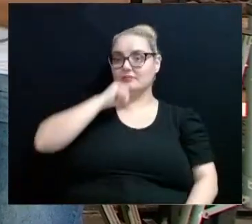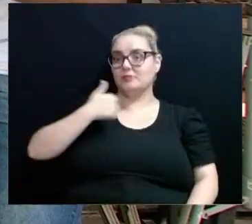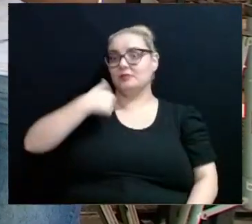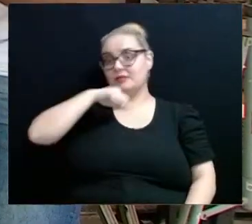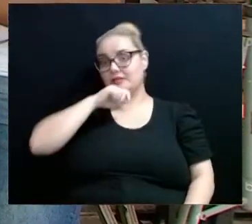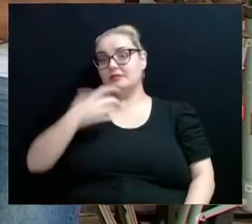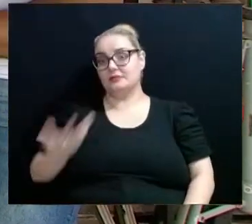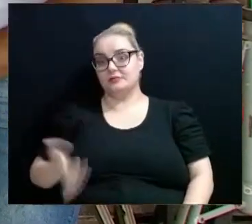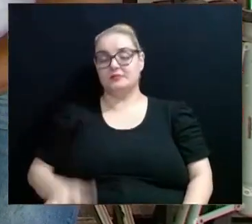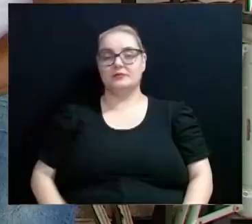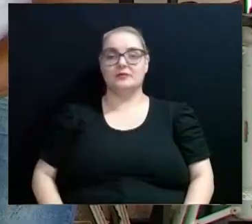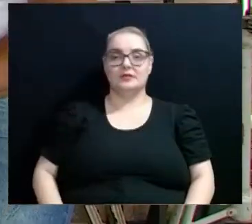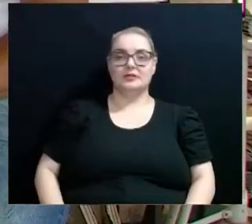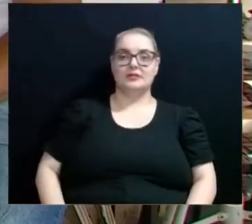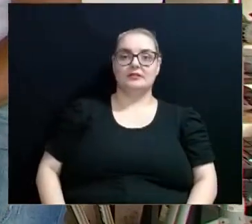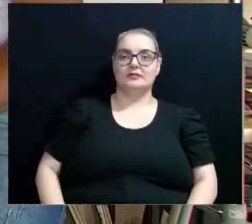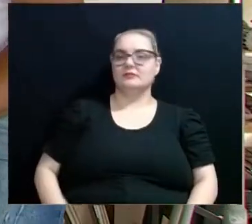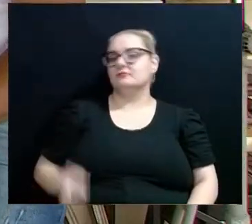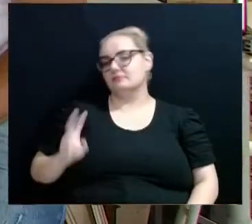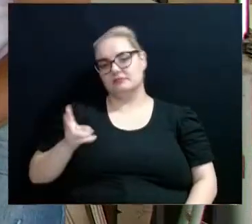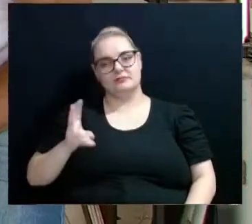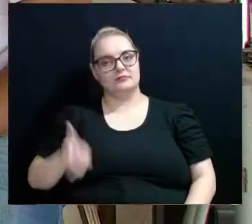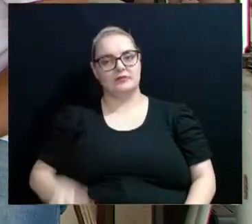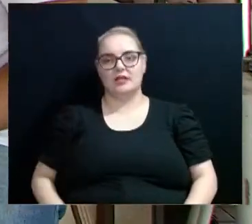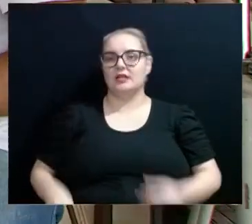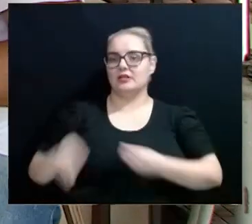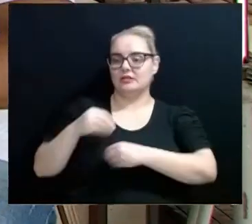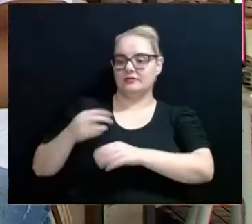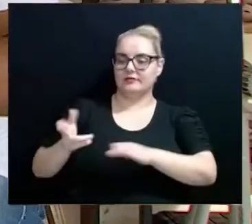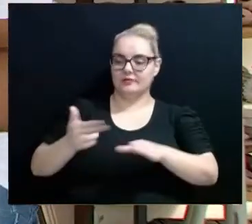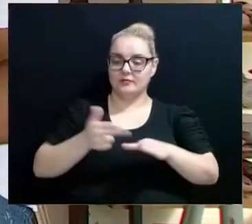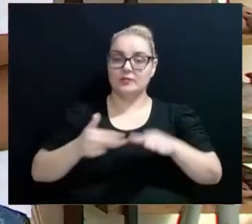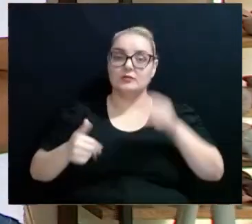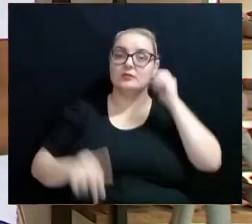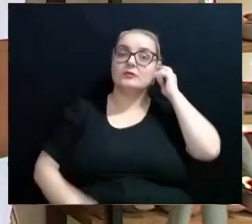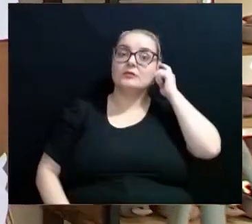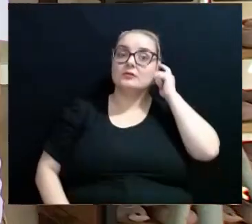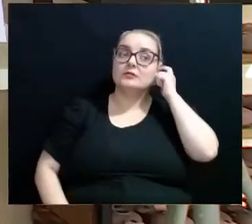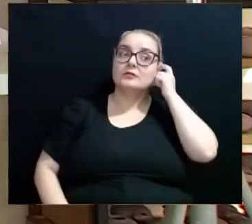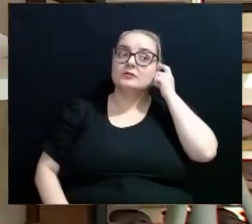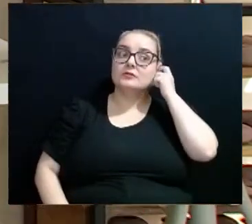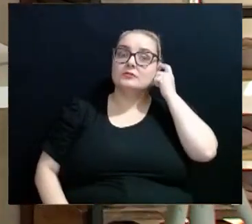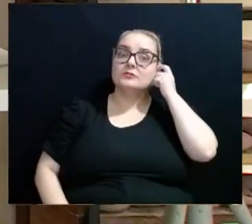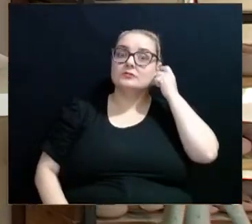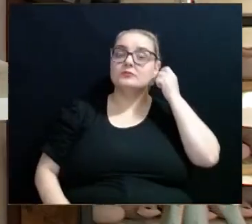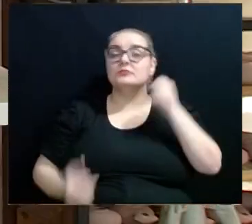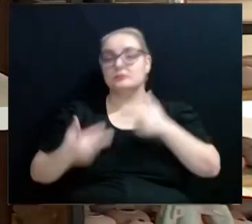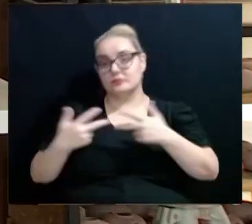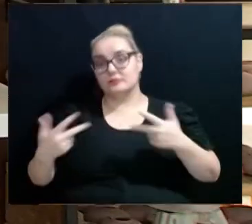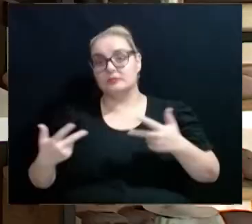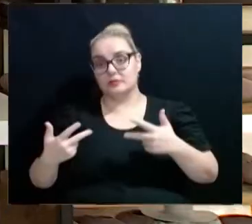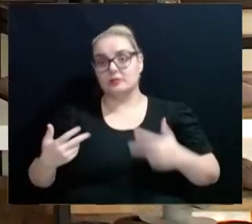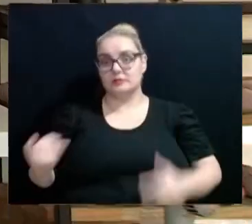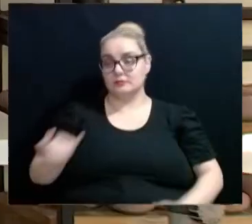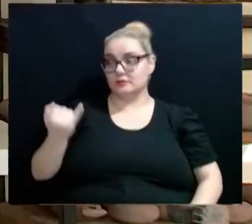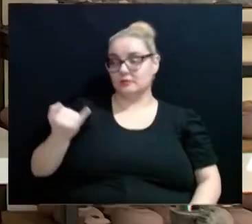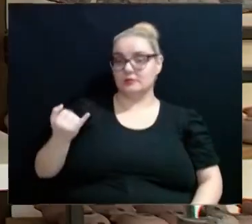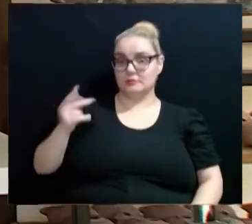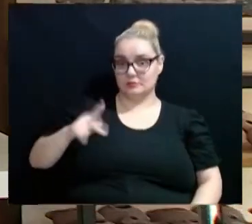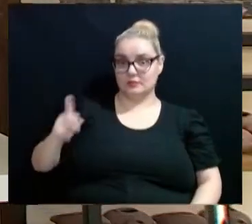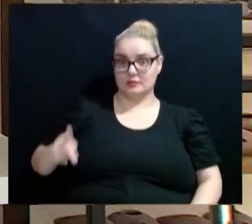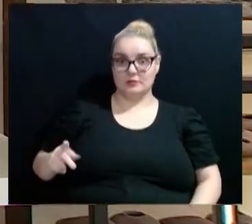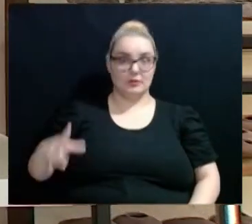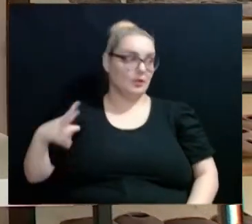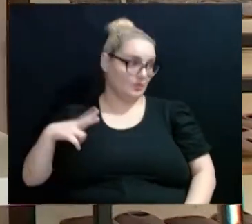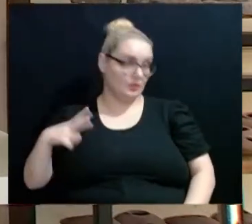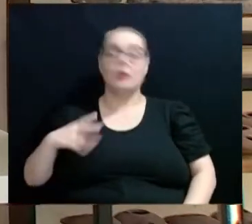eu nasci já com essa inclinação, que é o talento, né? Tive também muito incentivo ali dos meus pais, desde sempre,